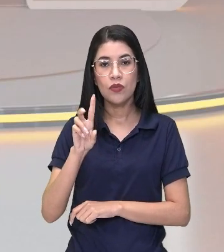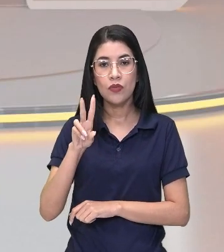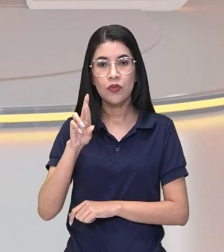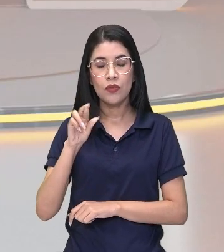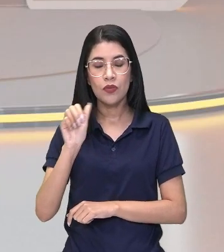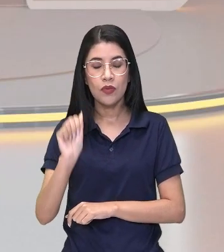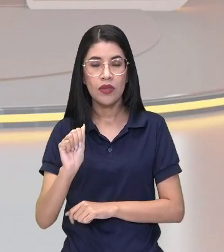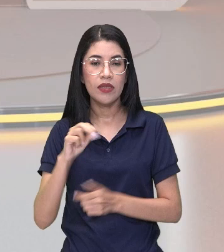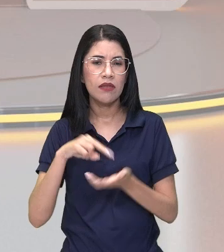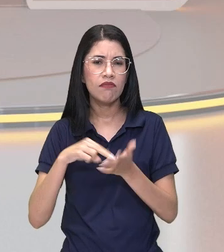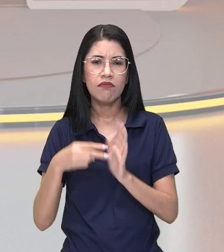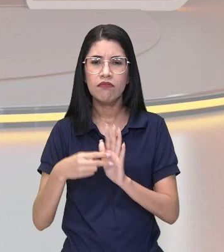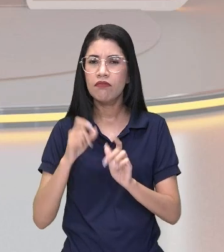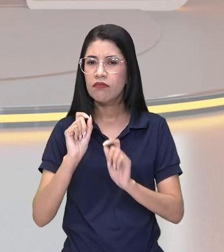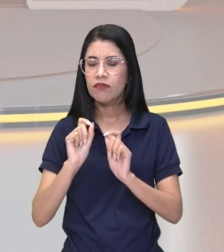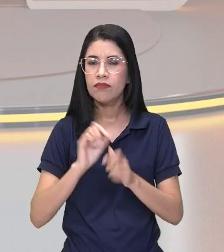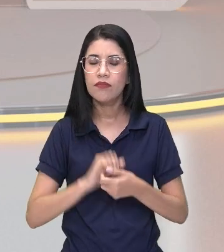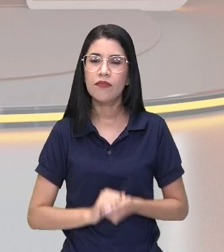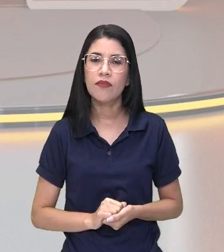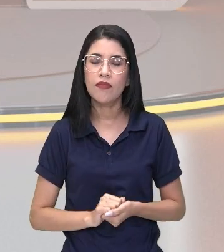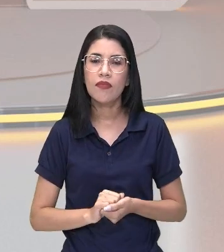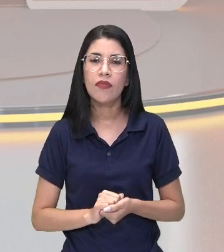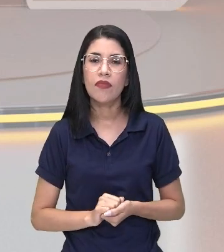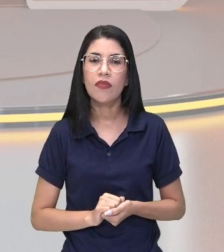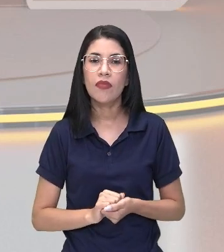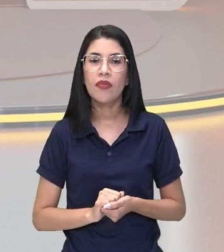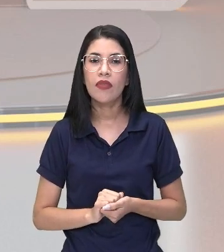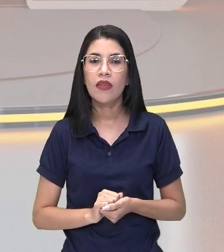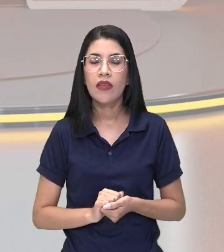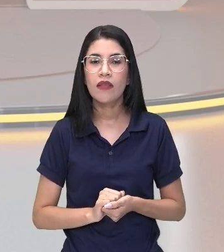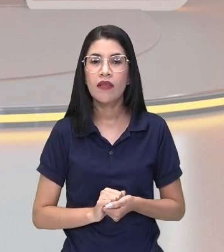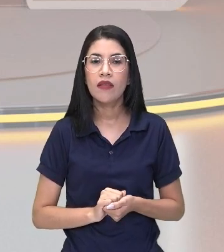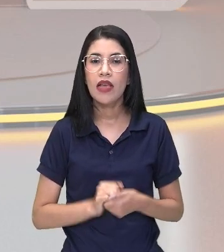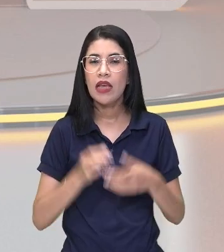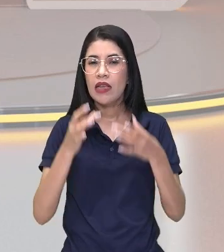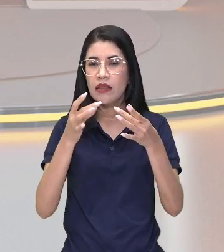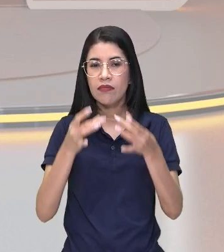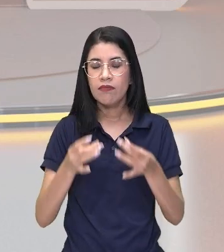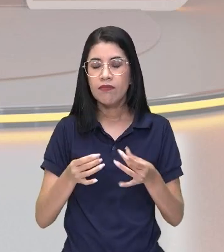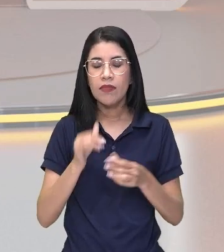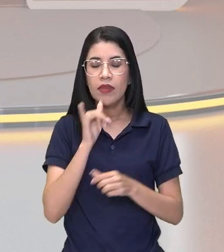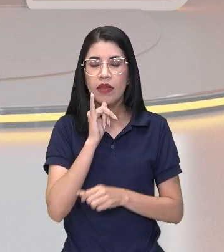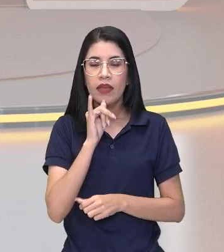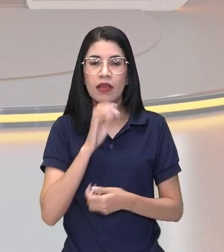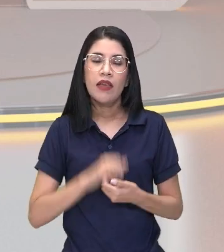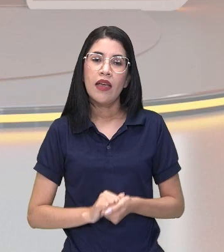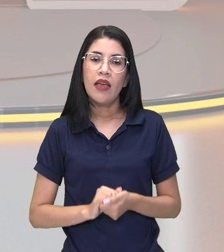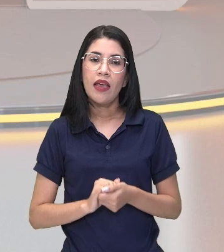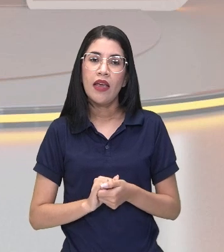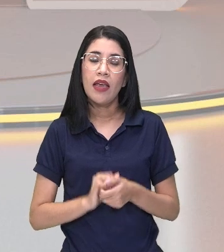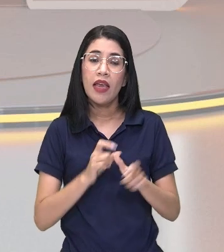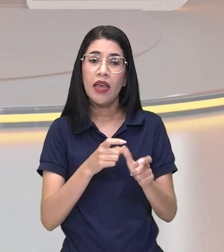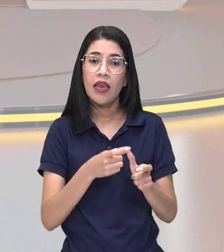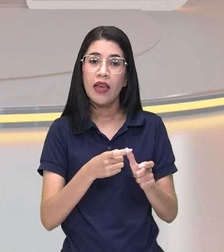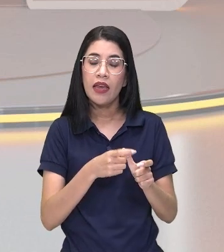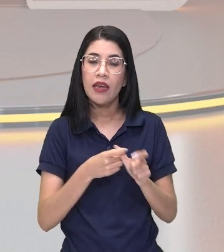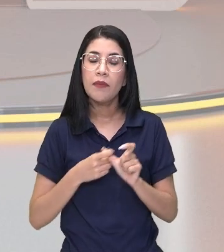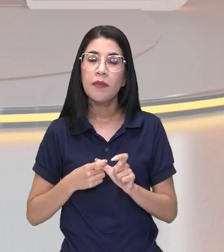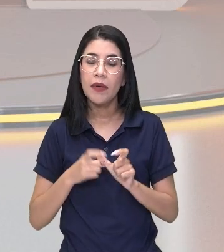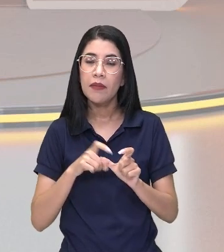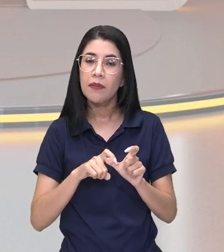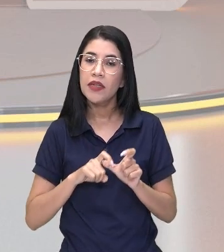ser a usura, professor? Basicamente, em grosso modo, usura é o empréstimo de dinheiro a